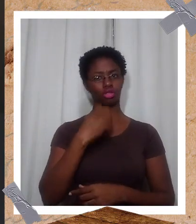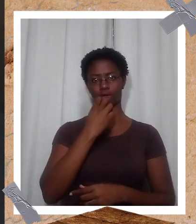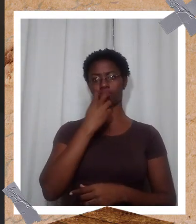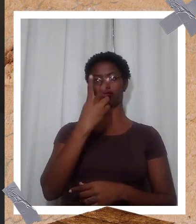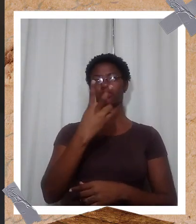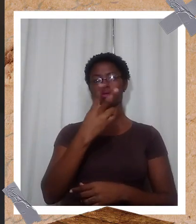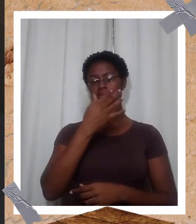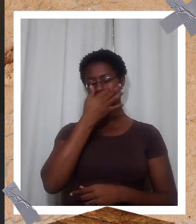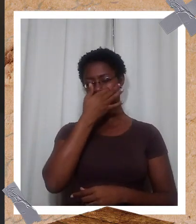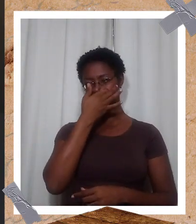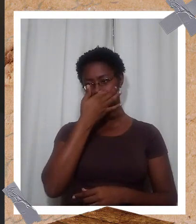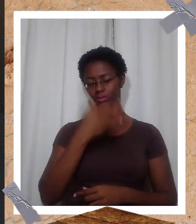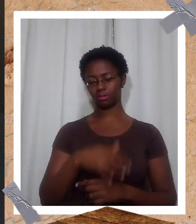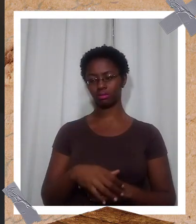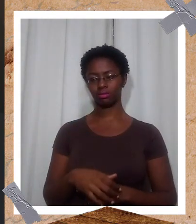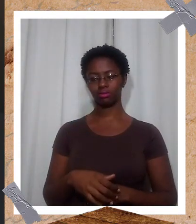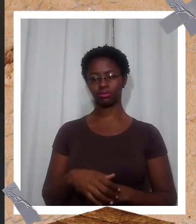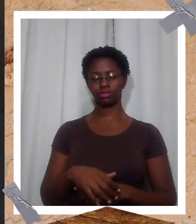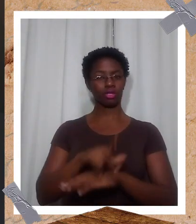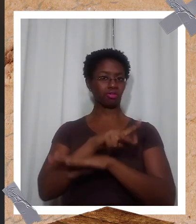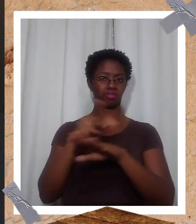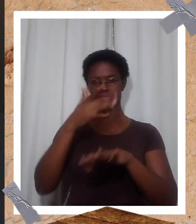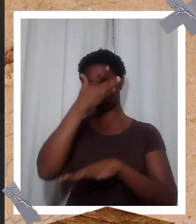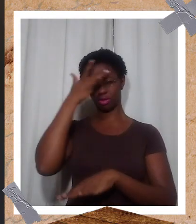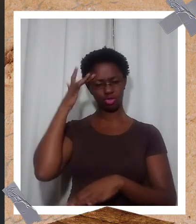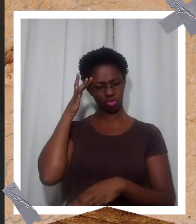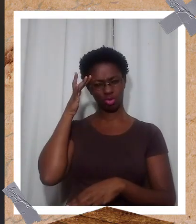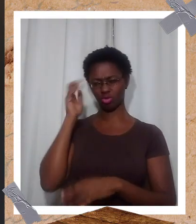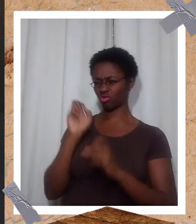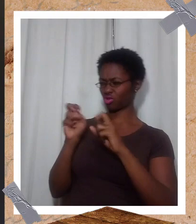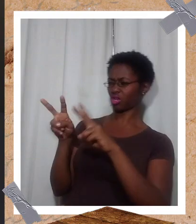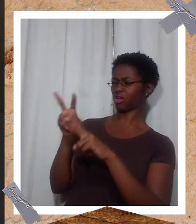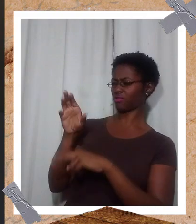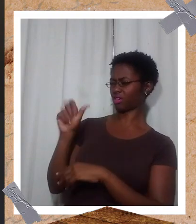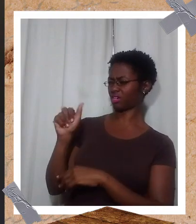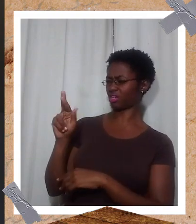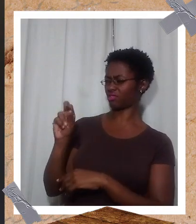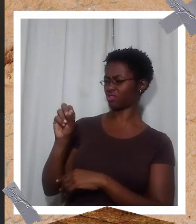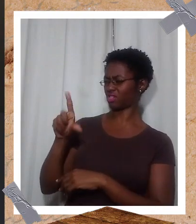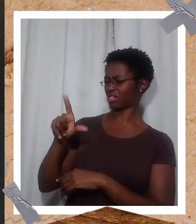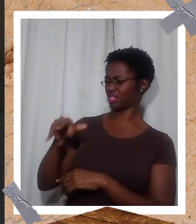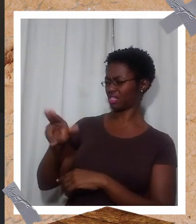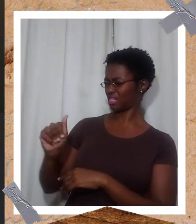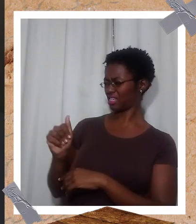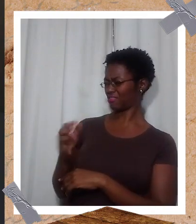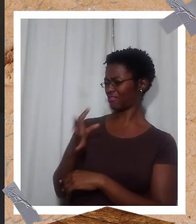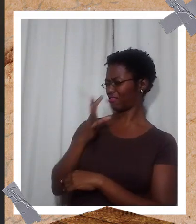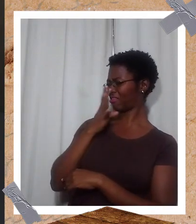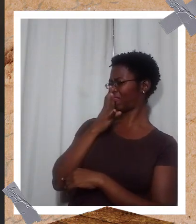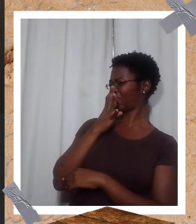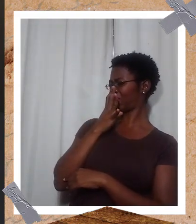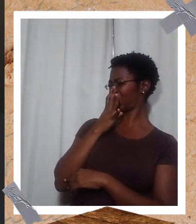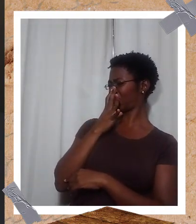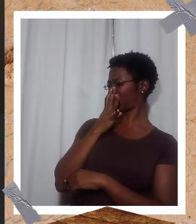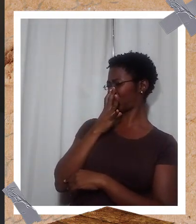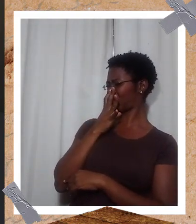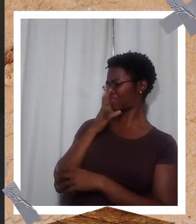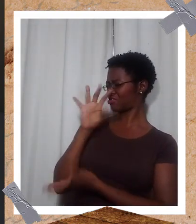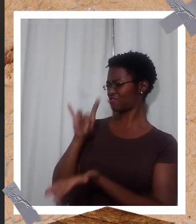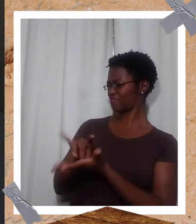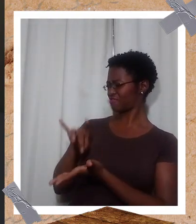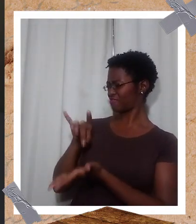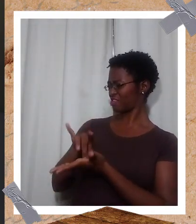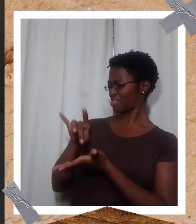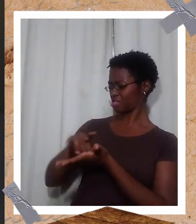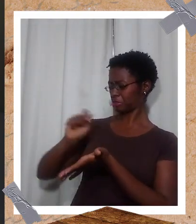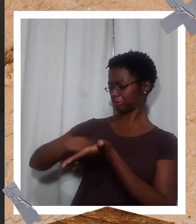pessoas, ao lerem a Carolina na época, elas ficavam impressionadas assim com a veracidade dos fatos, né?